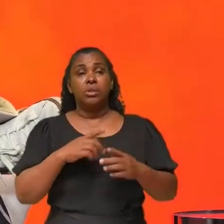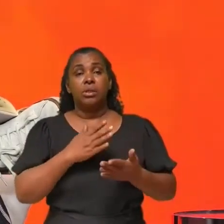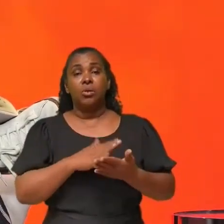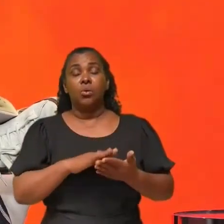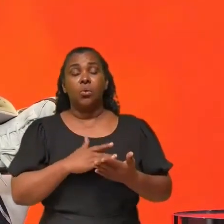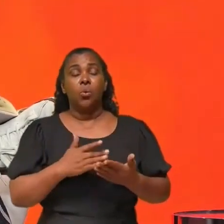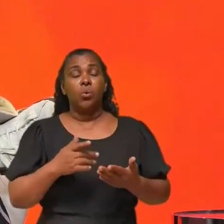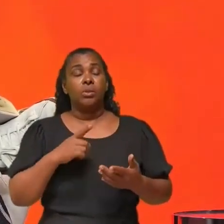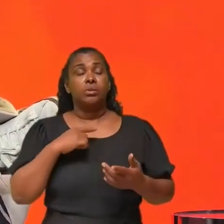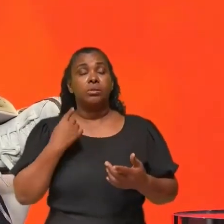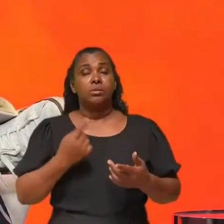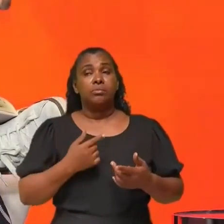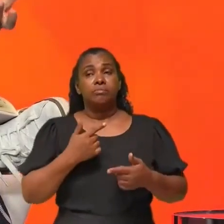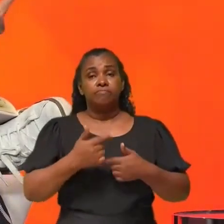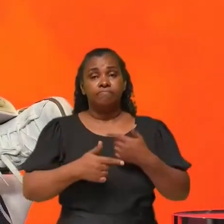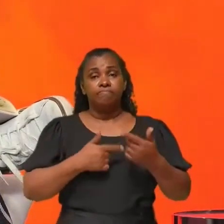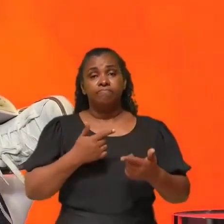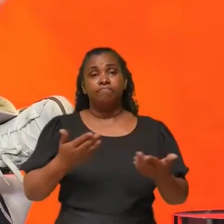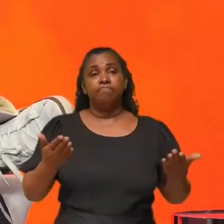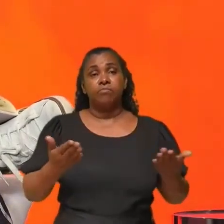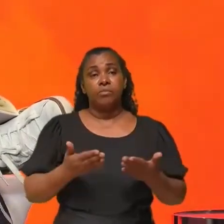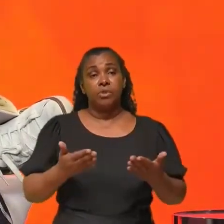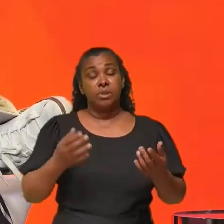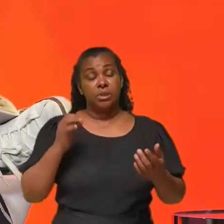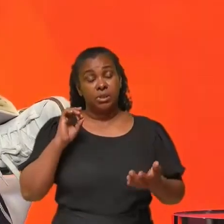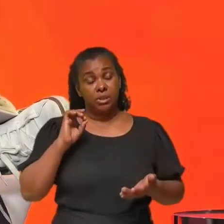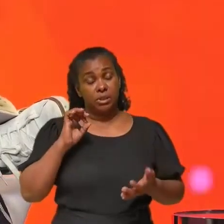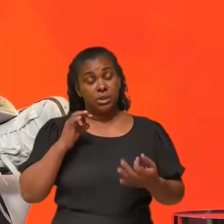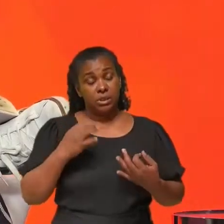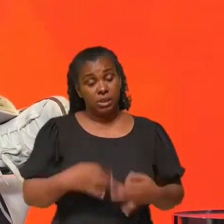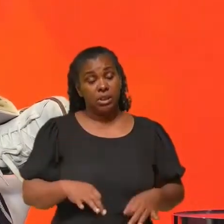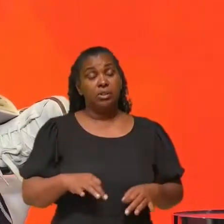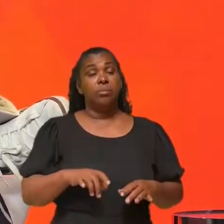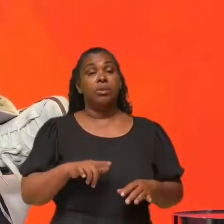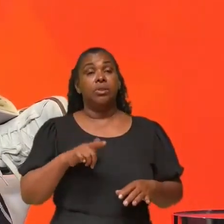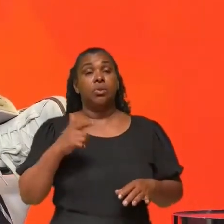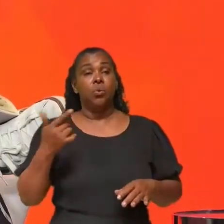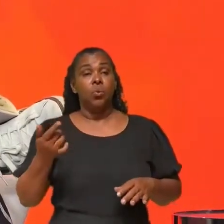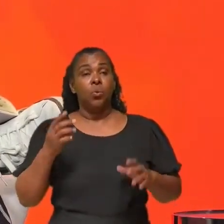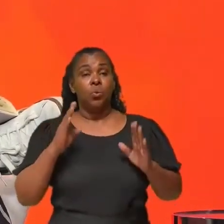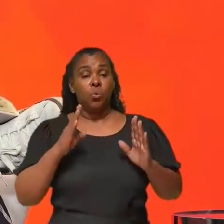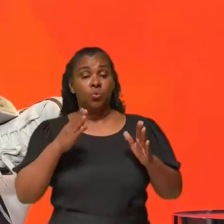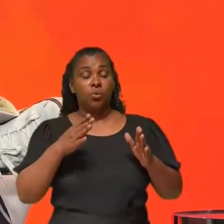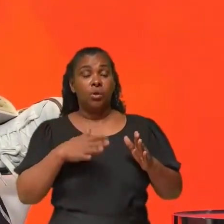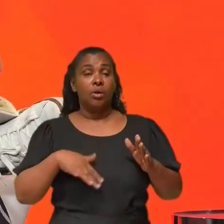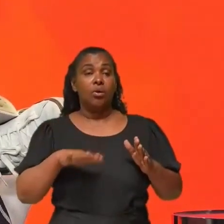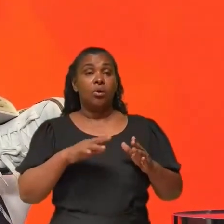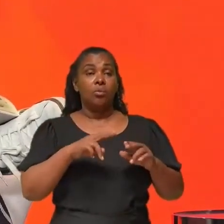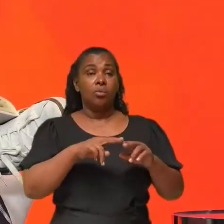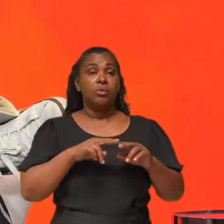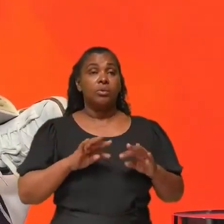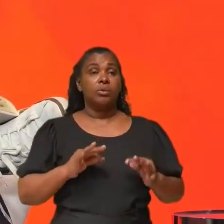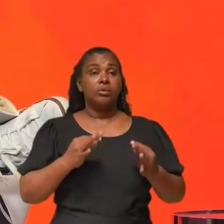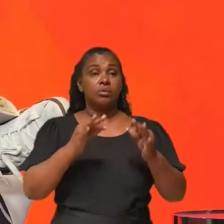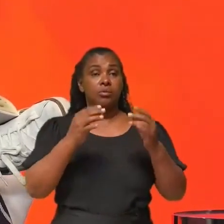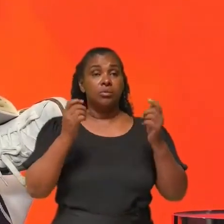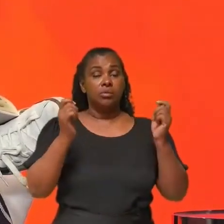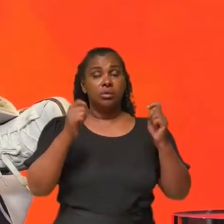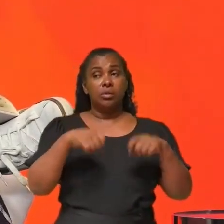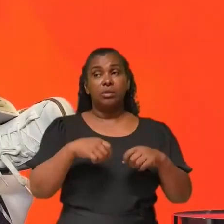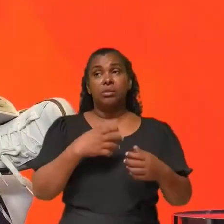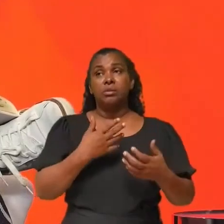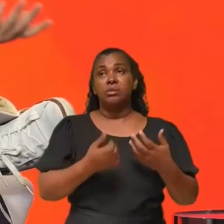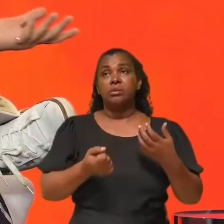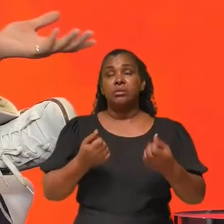certamente tem outra dimensão agora, por causa das tecnologias que permitem uma massificação de conteúdo muito mais intensa, mas a verdade é